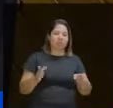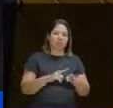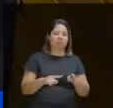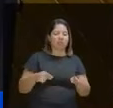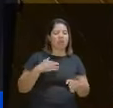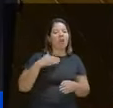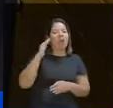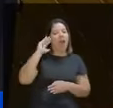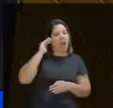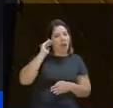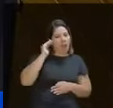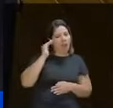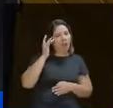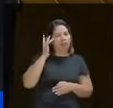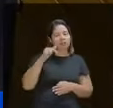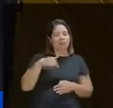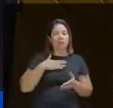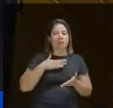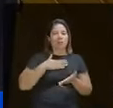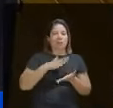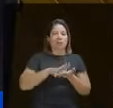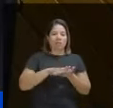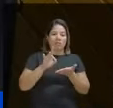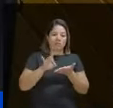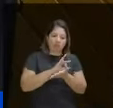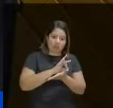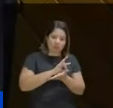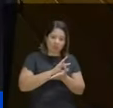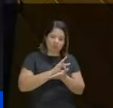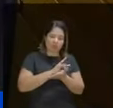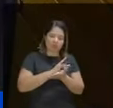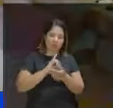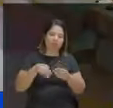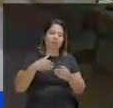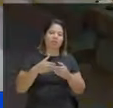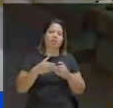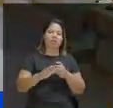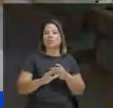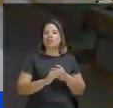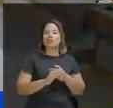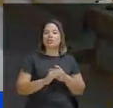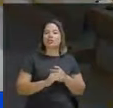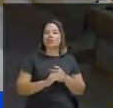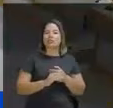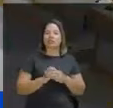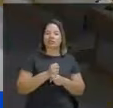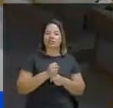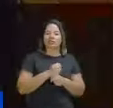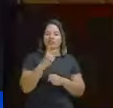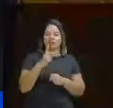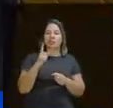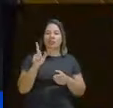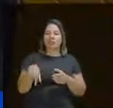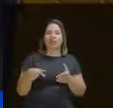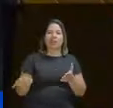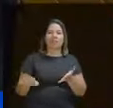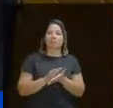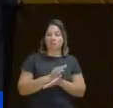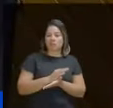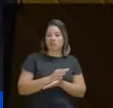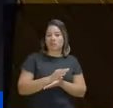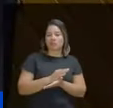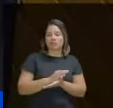de interpretar. No meu termo de posse, está assim, dessa forma, de que eu tomo posse e é o biênio a contar da data da posse,